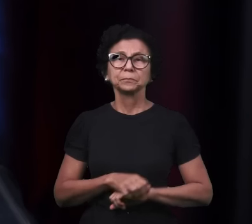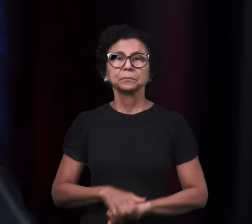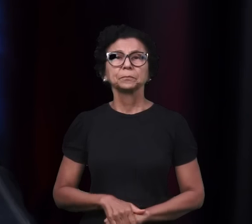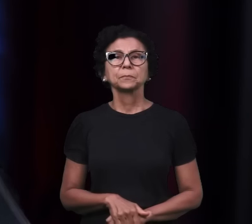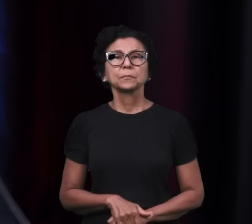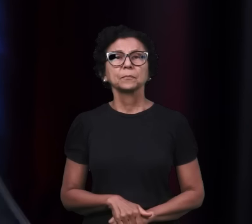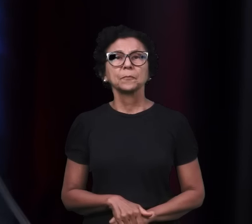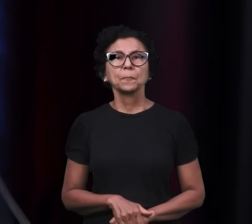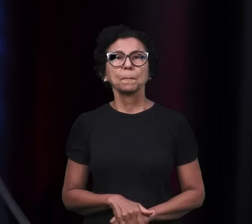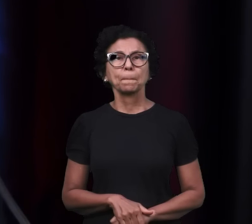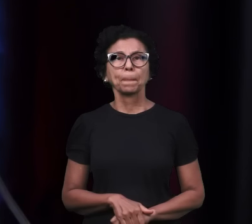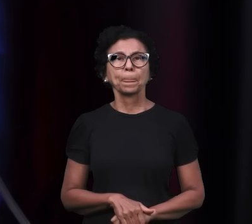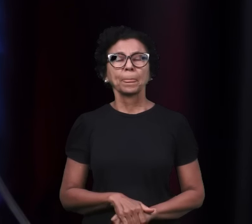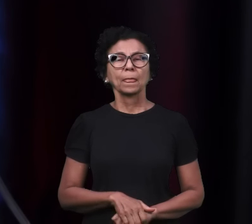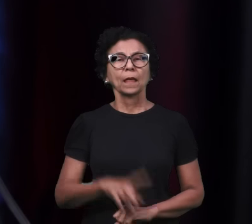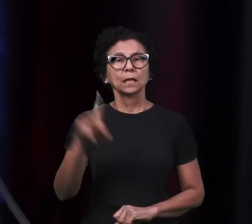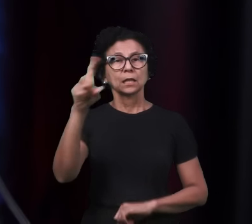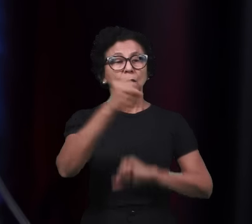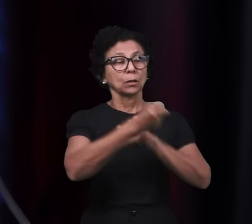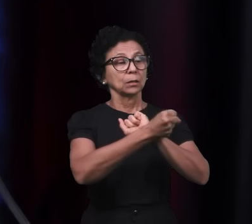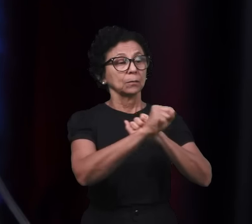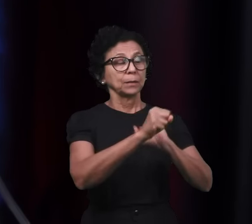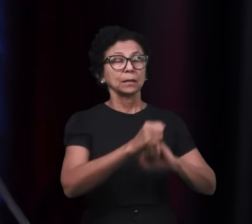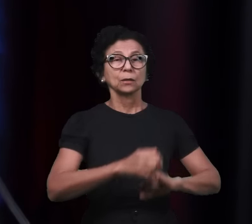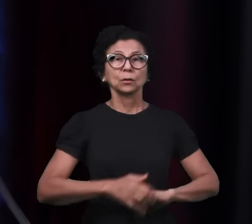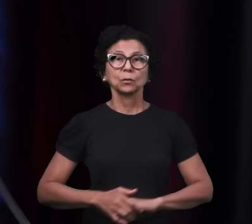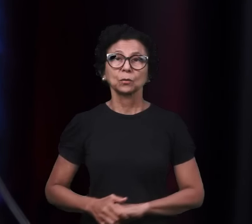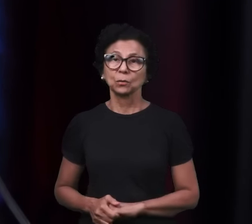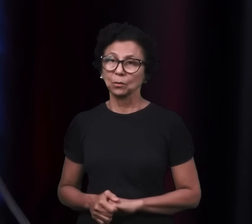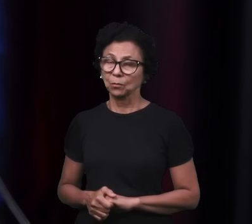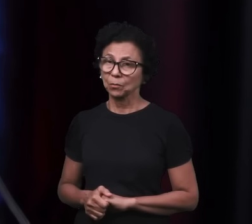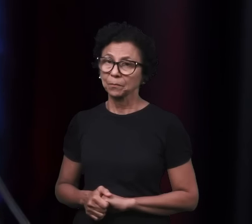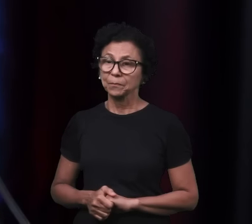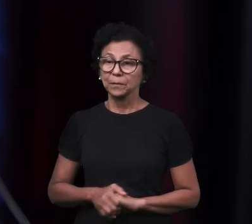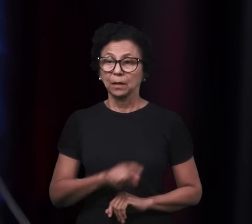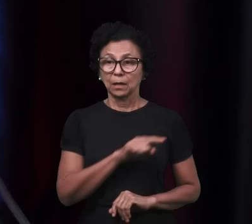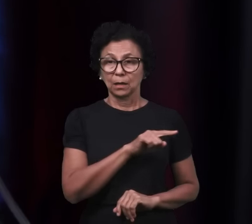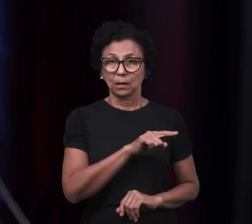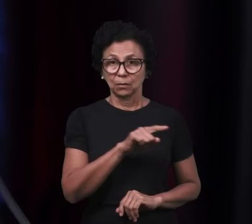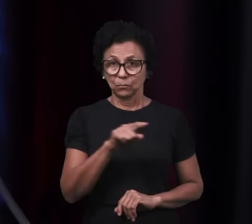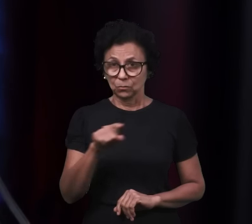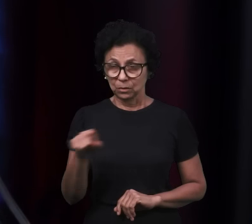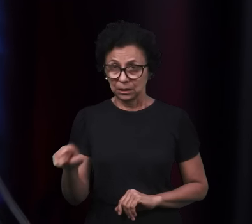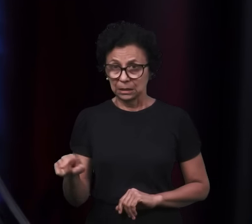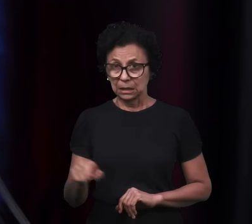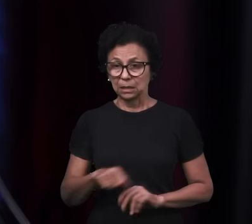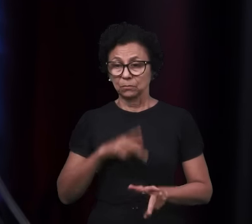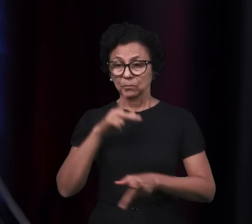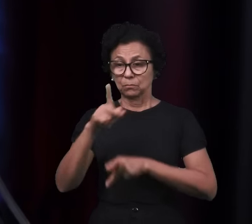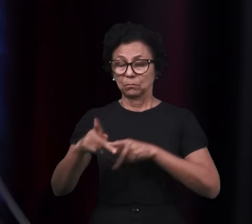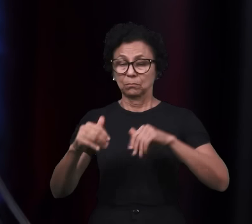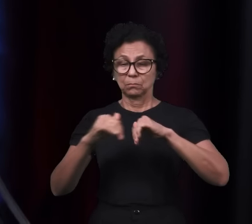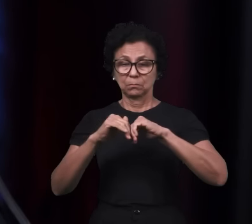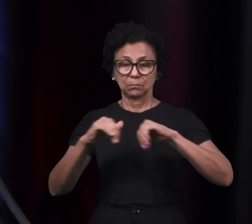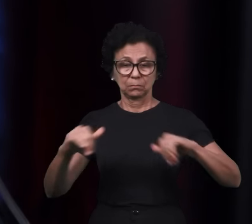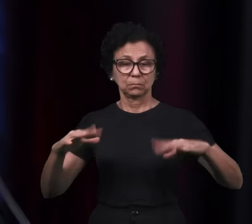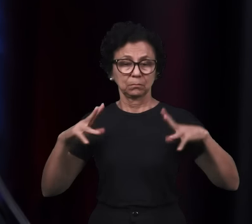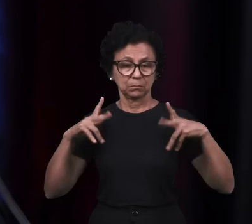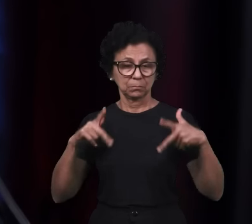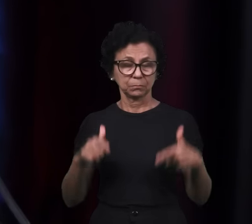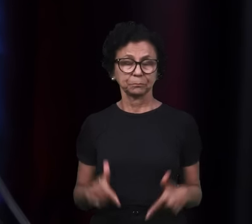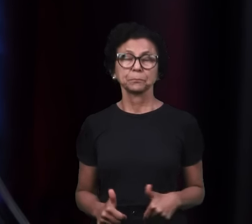detalhe interessante aqui, ó, e vós sereis um reino sacerdotal, um povo santo. Então Deus